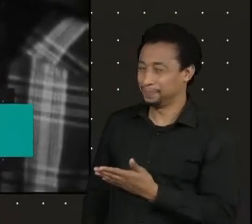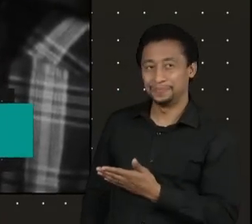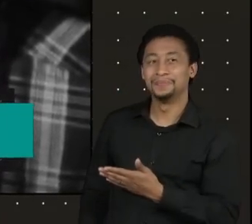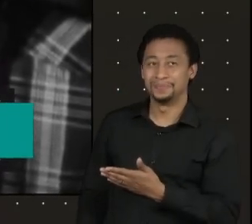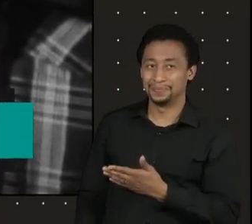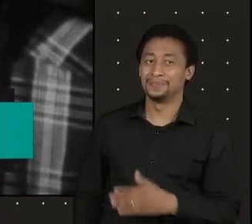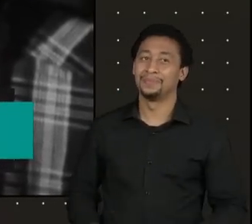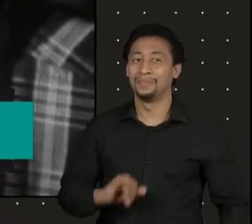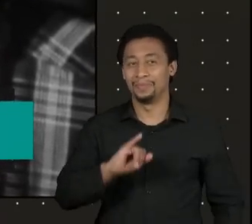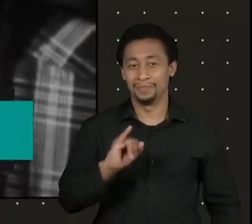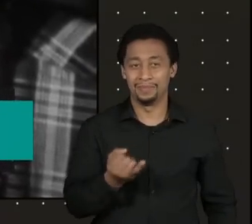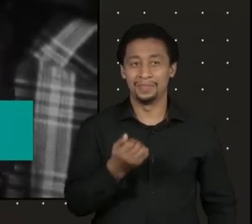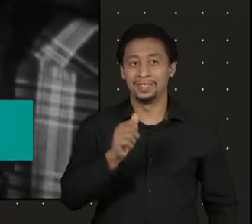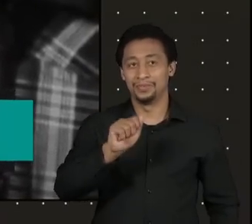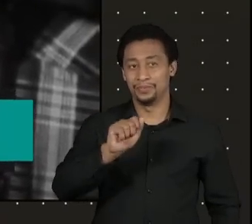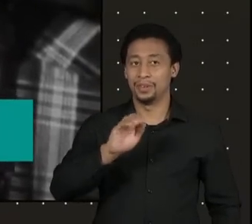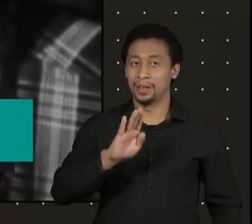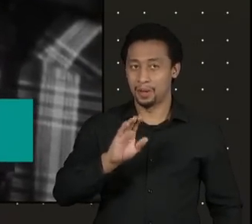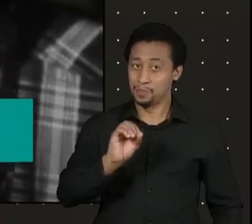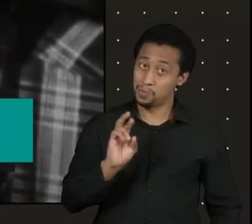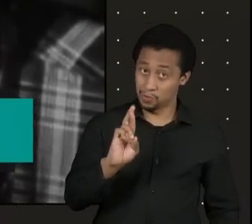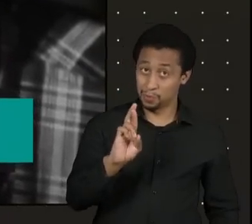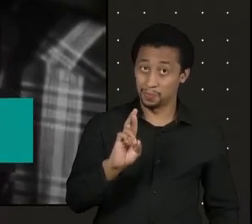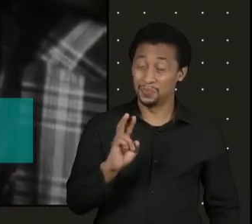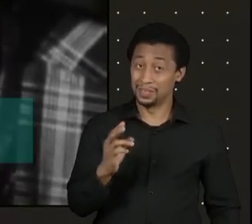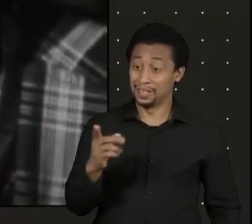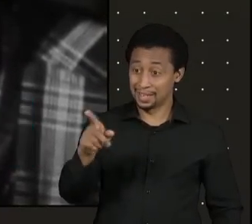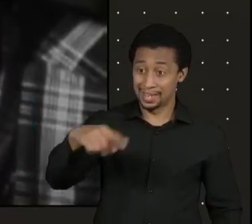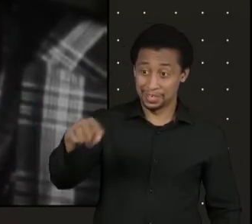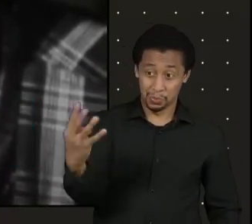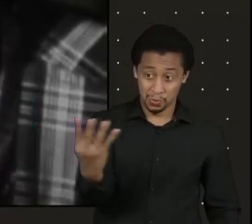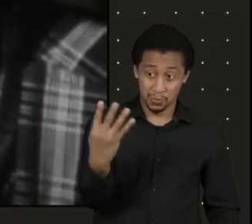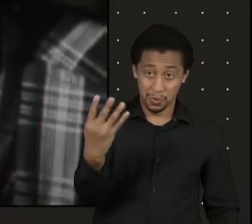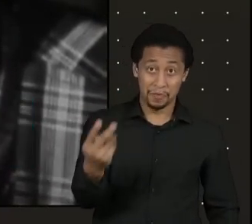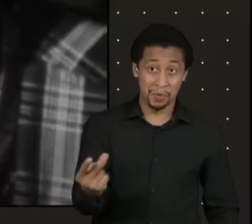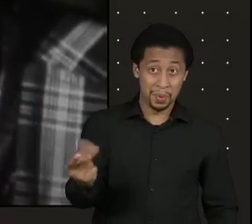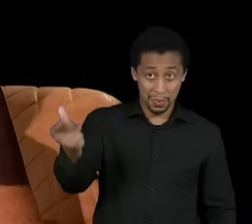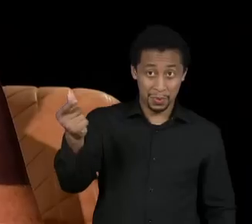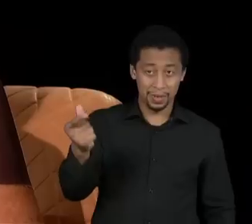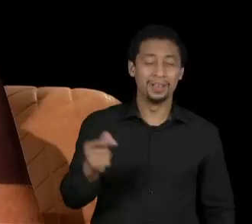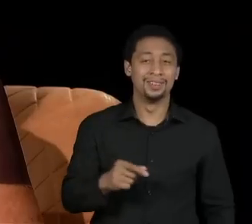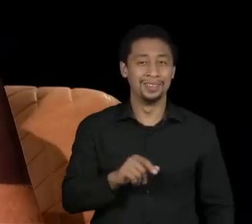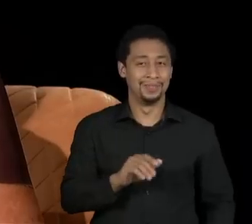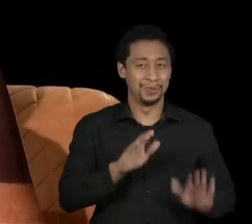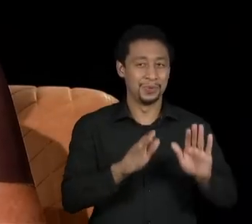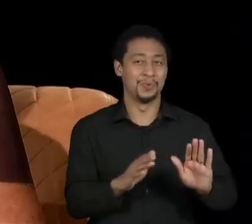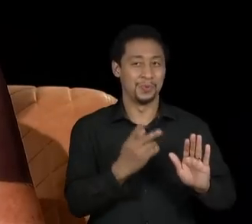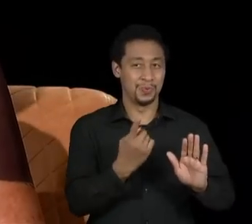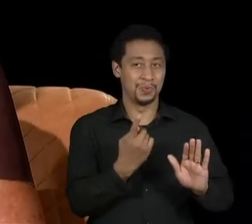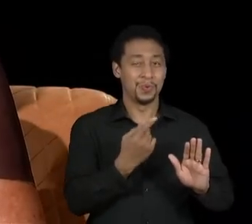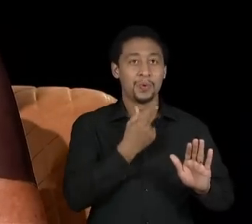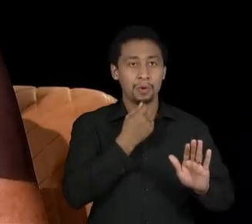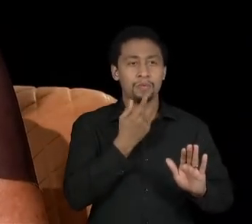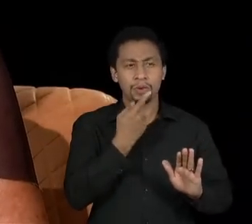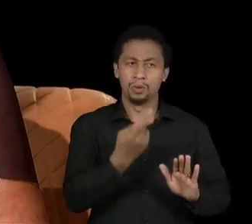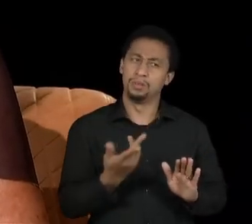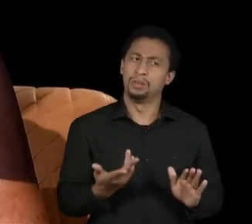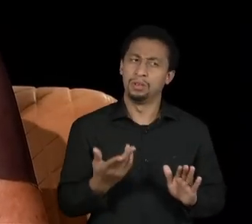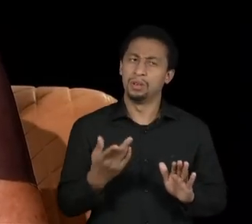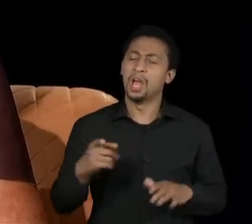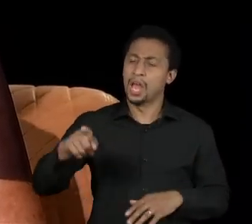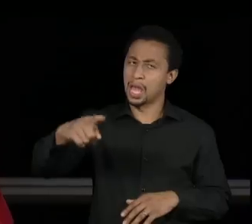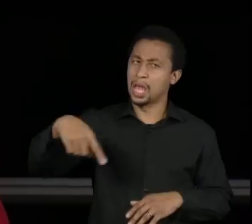Aí quando eles foram embora, aí a gente comentando, aí o Jabor falou assim, Zé, eles dormiram a metade da